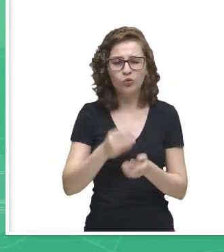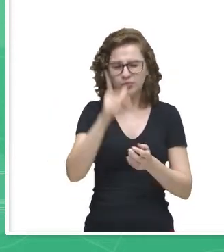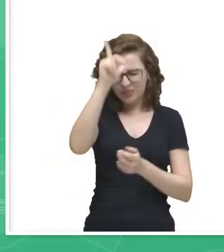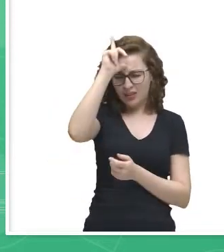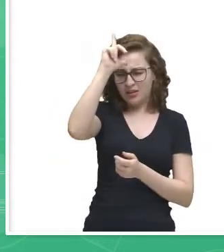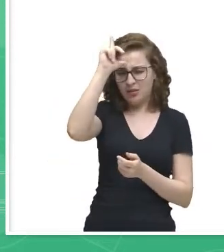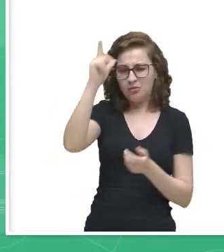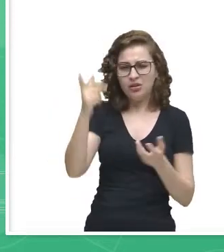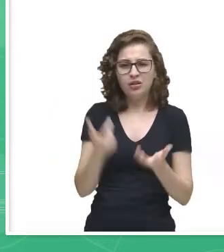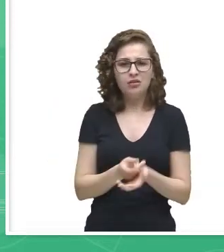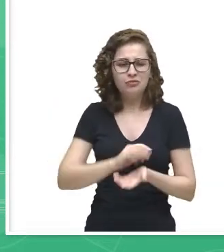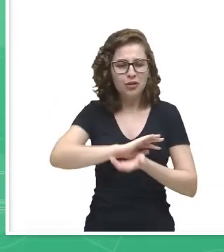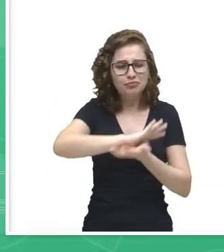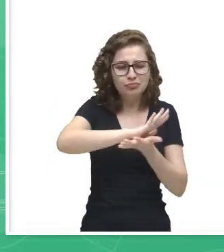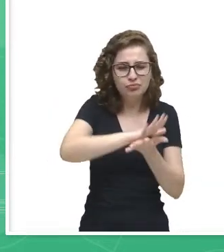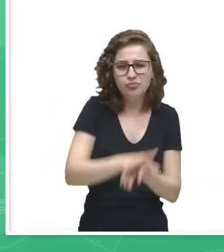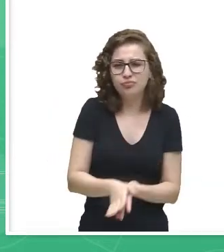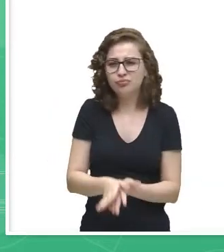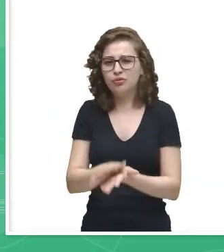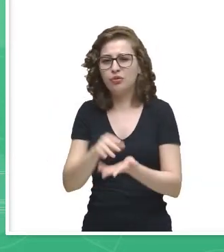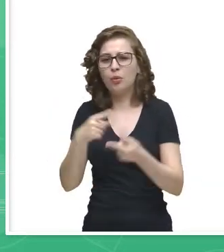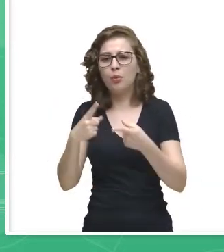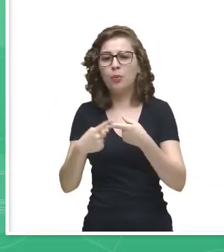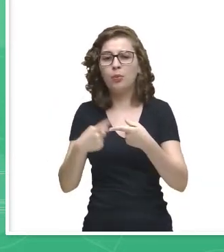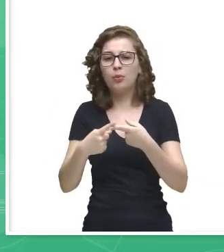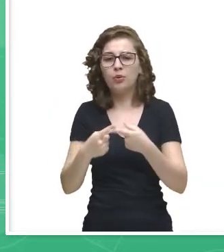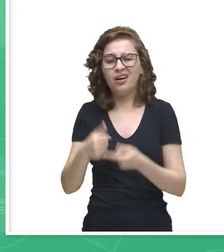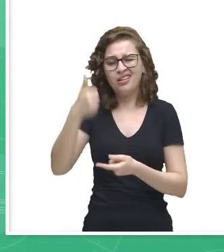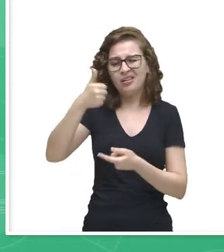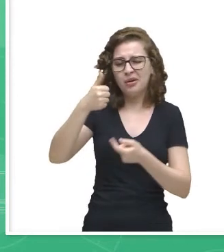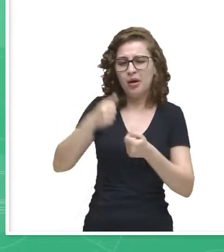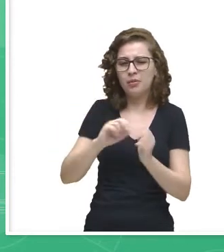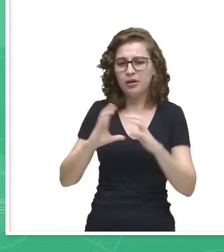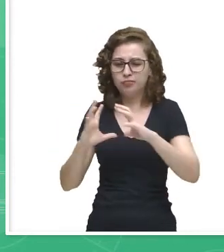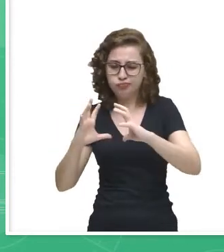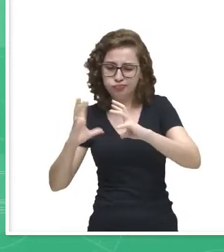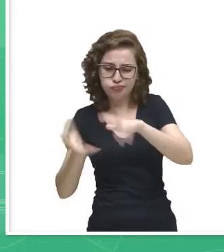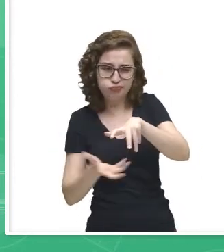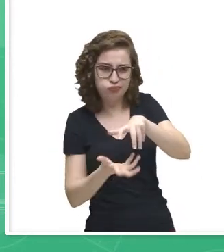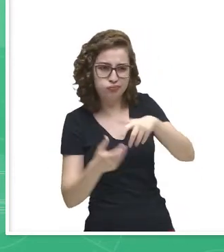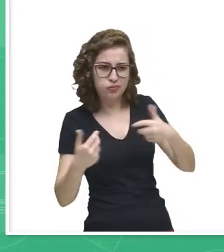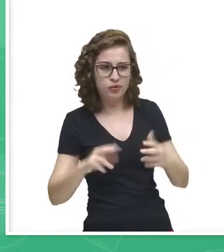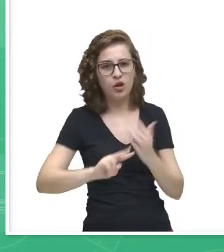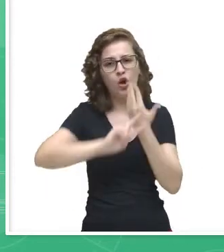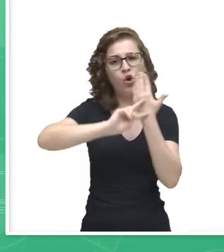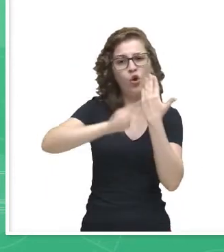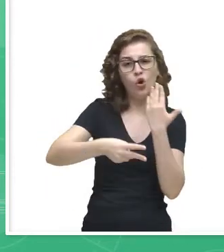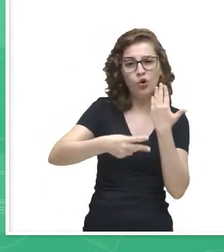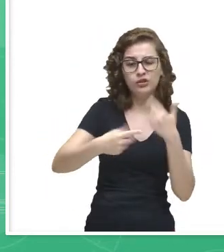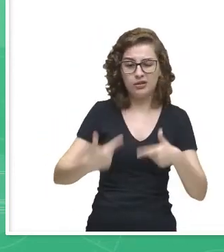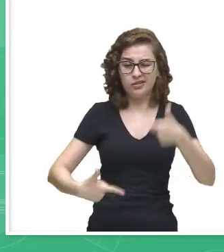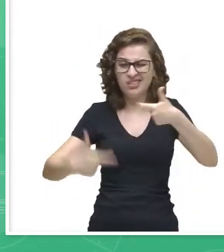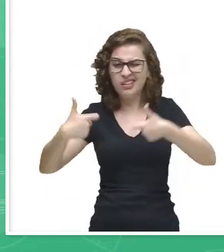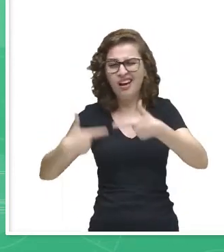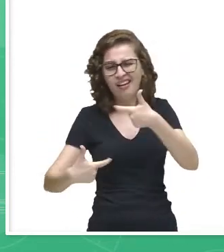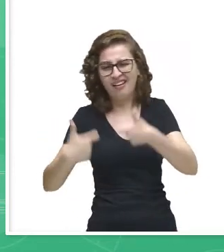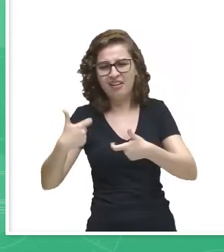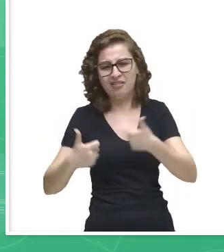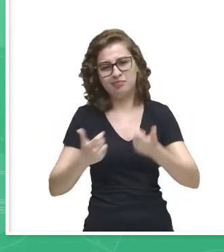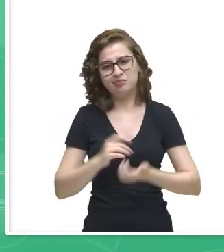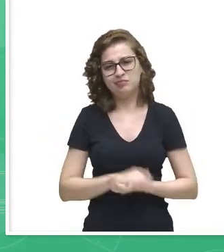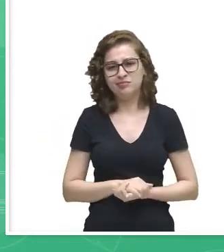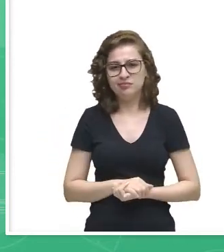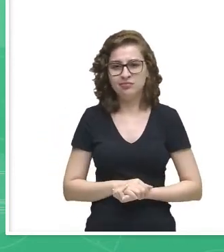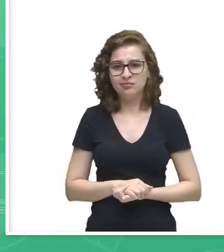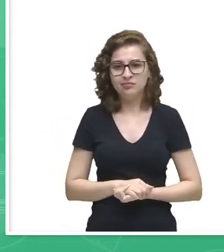outros efeitos da guerra, que se refletiram em todos os setores, econômico, social, cultural, etc. Então, a gente